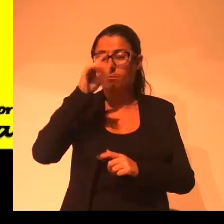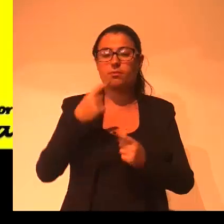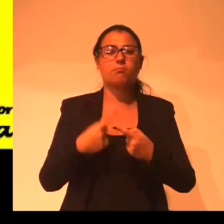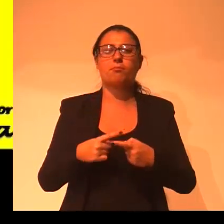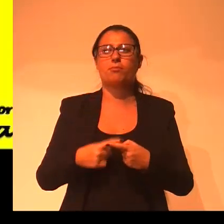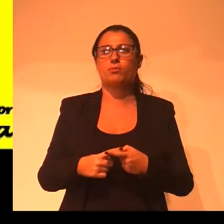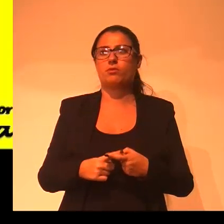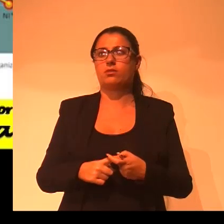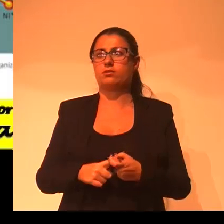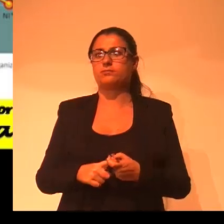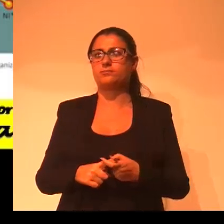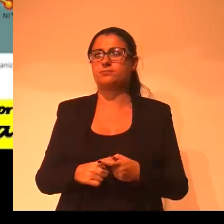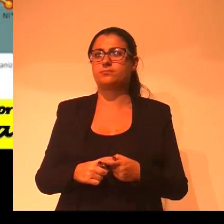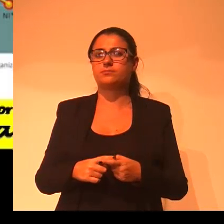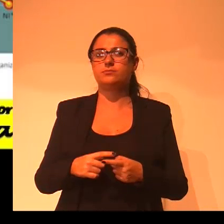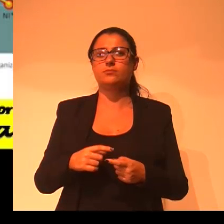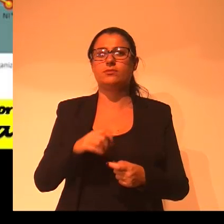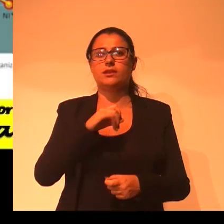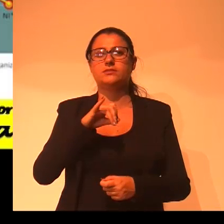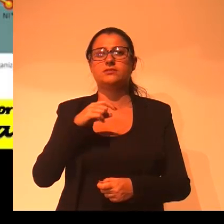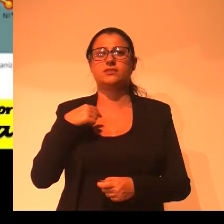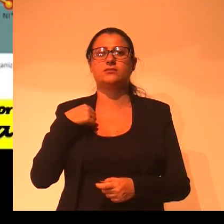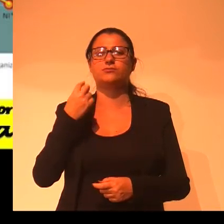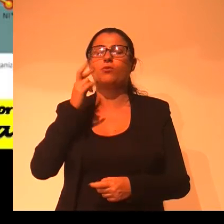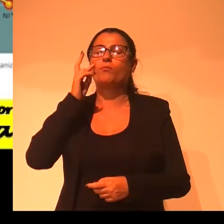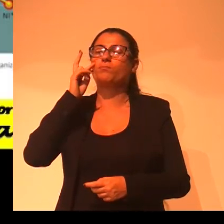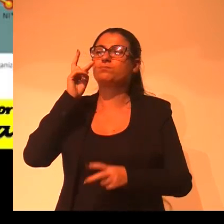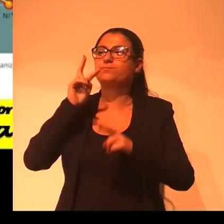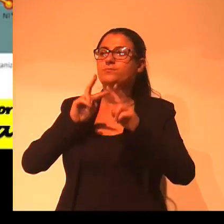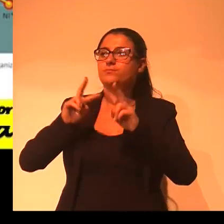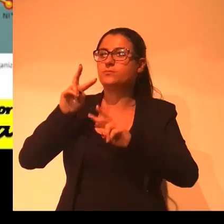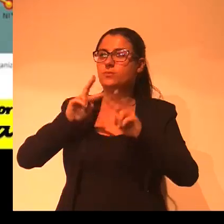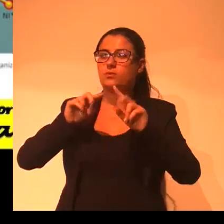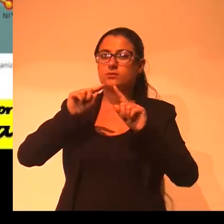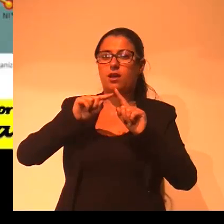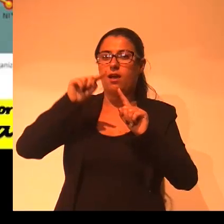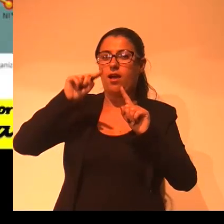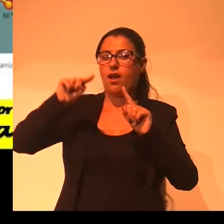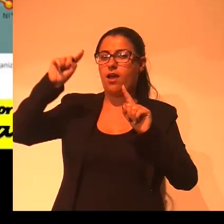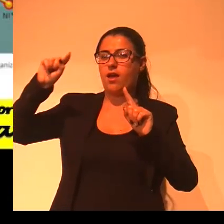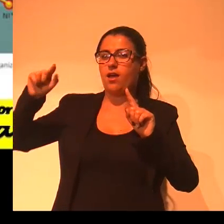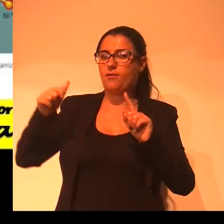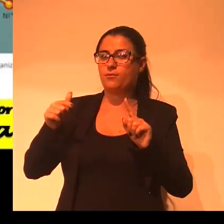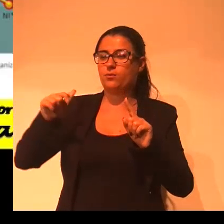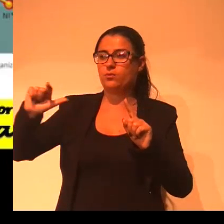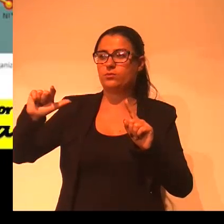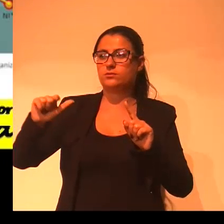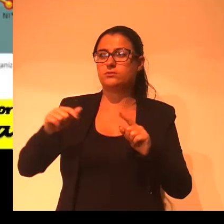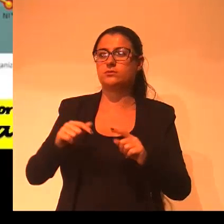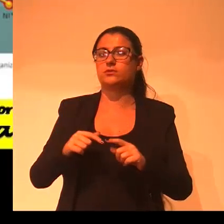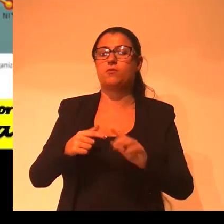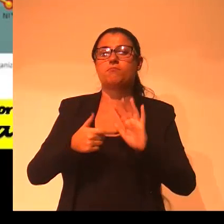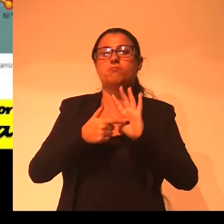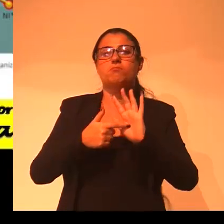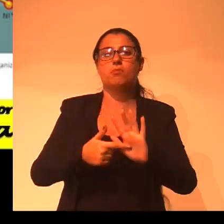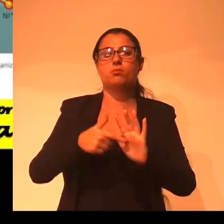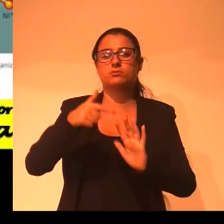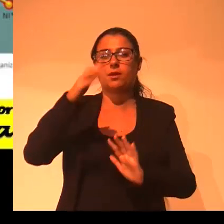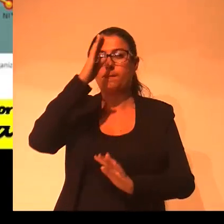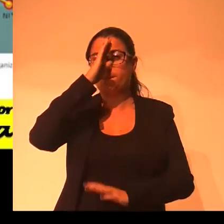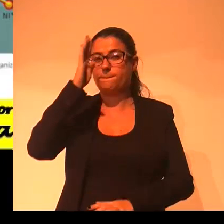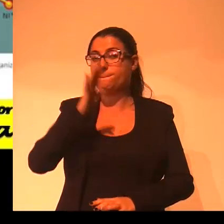mim. Se a gente visualizar esses outros gráficos, o da esquerda, eu trouxe aqui a situação do Brasil.